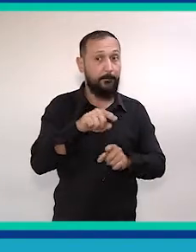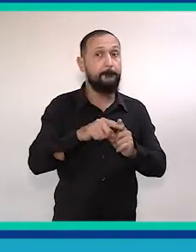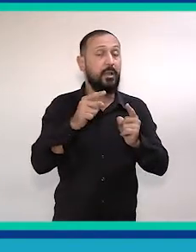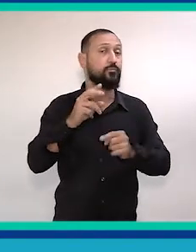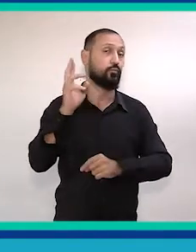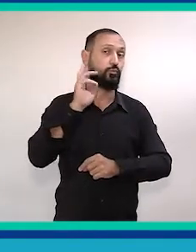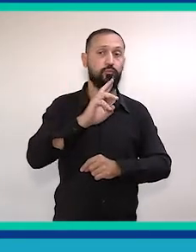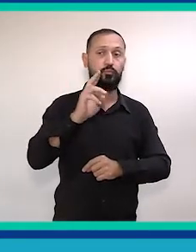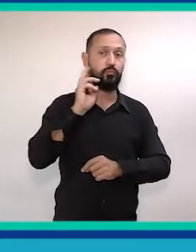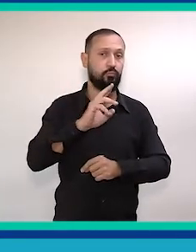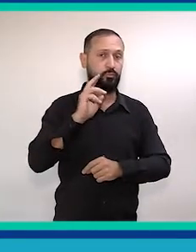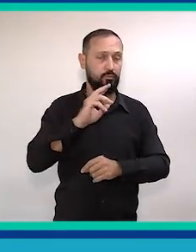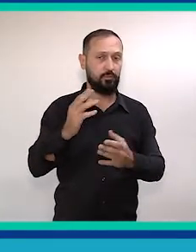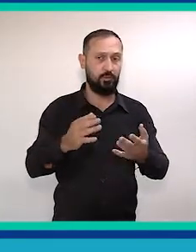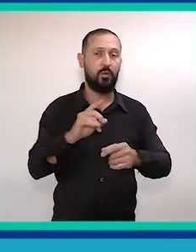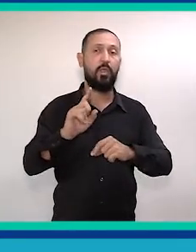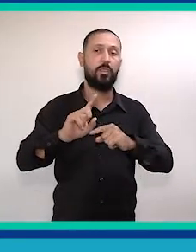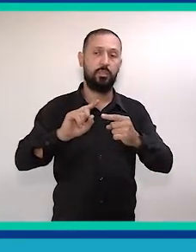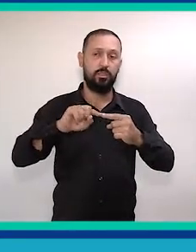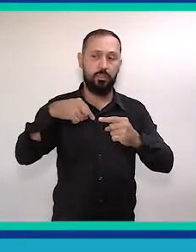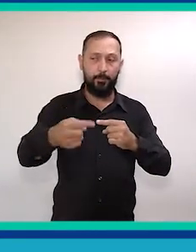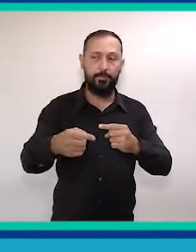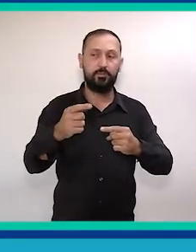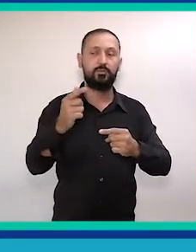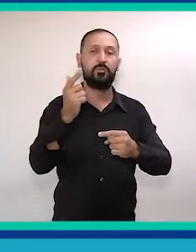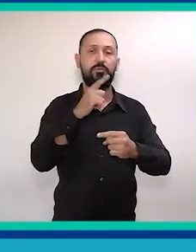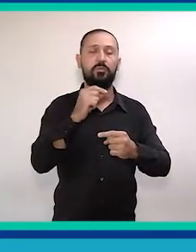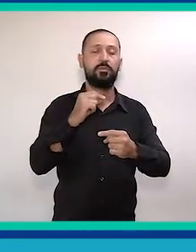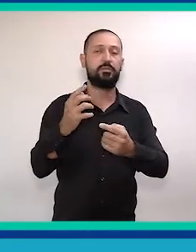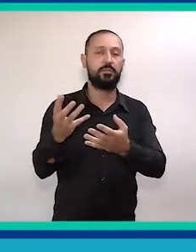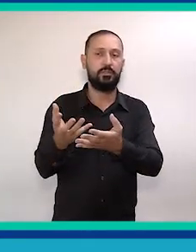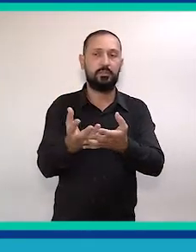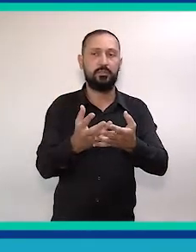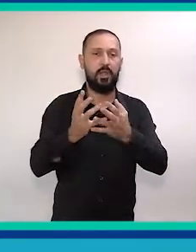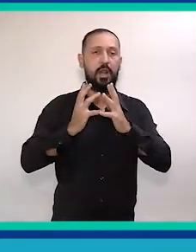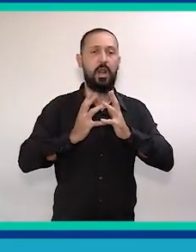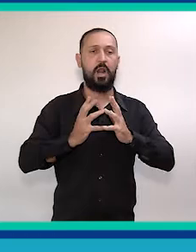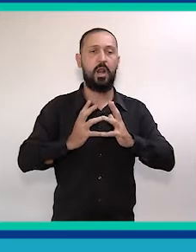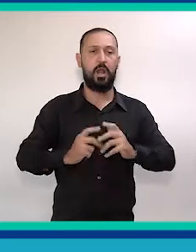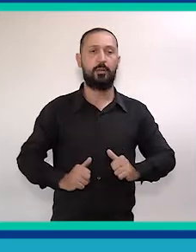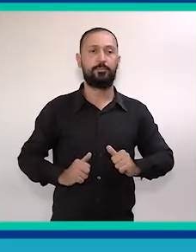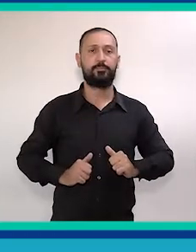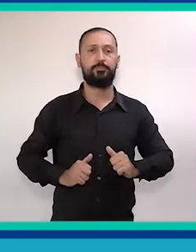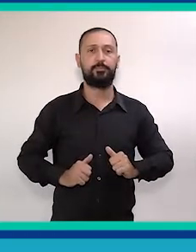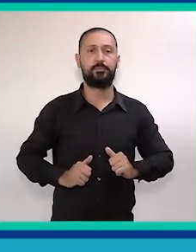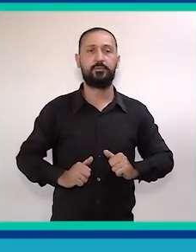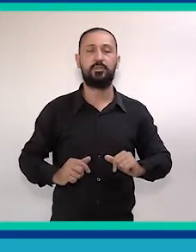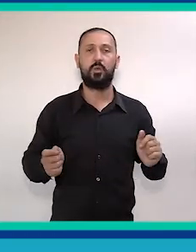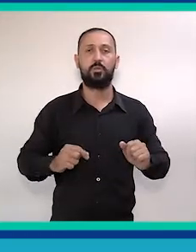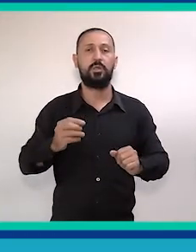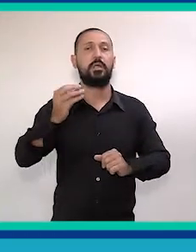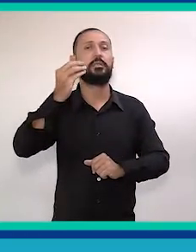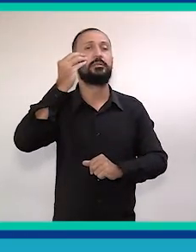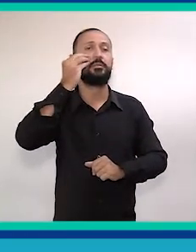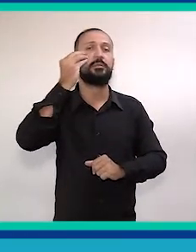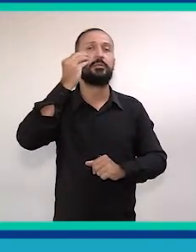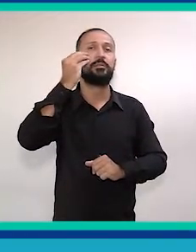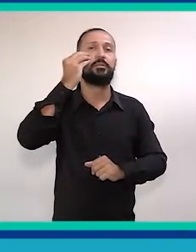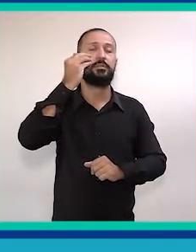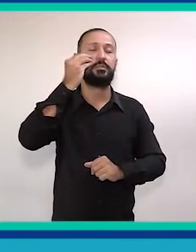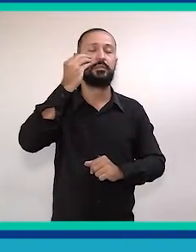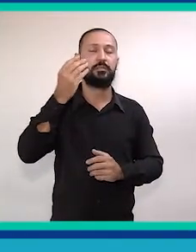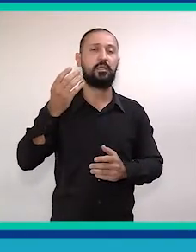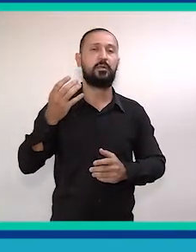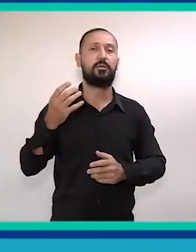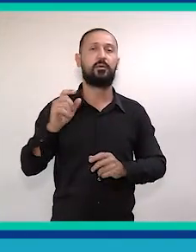bom tempo para conseguir, mas isso é normal. E após a gente conseguir essa purificação, essa molécula pura, a gente pode